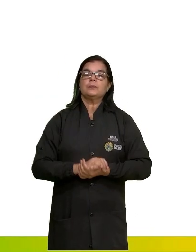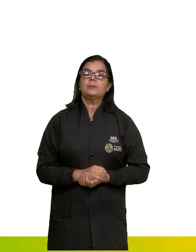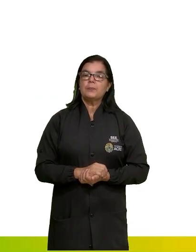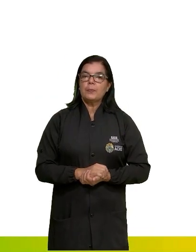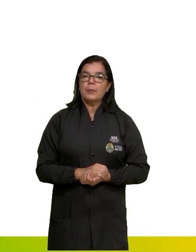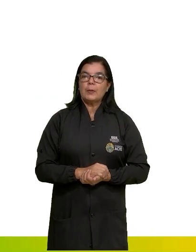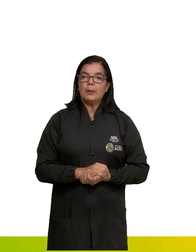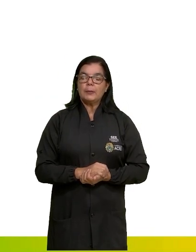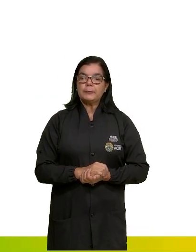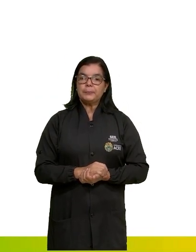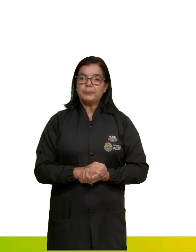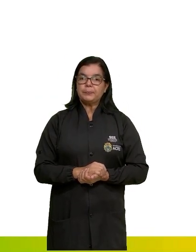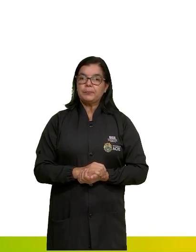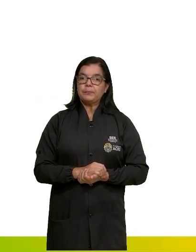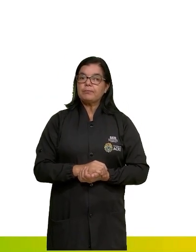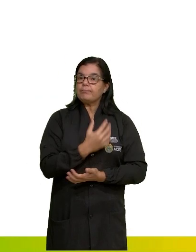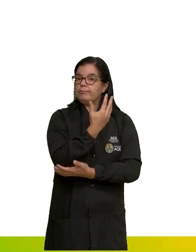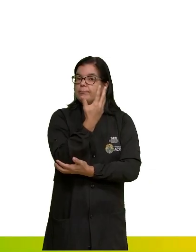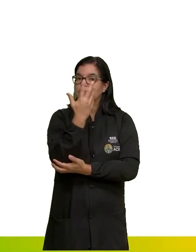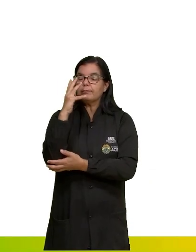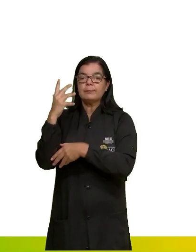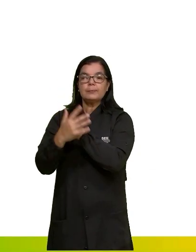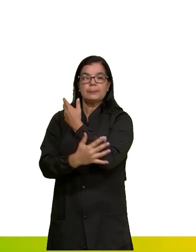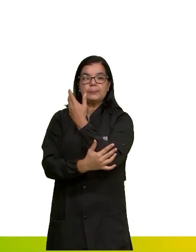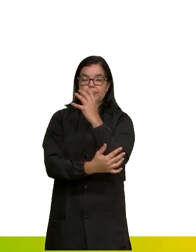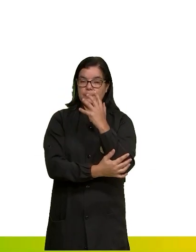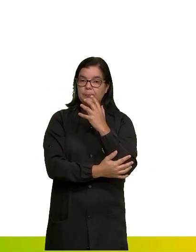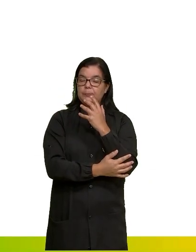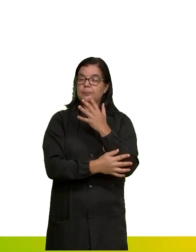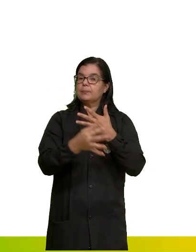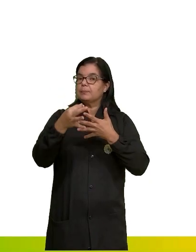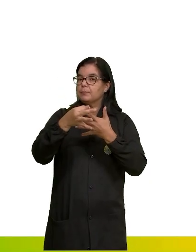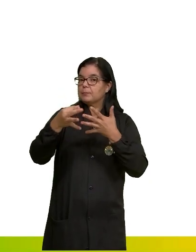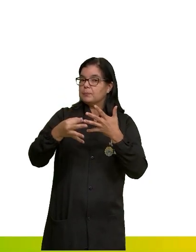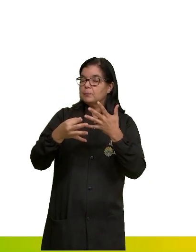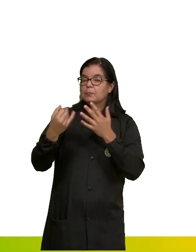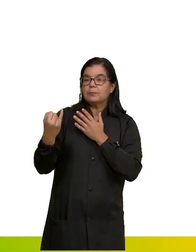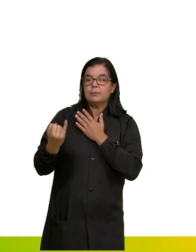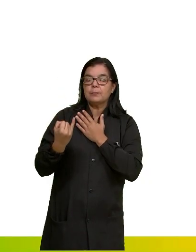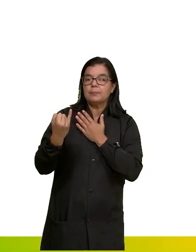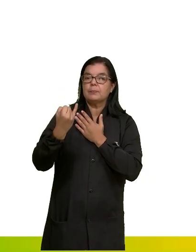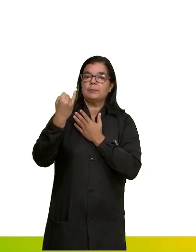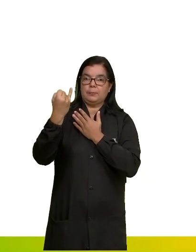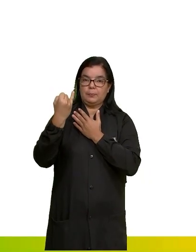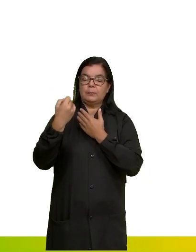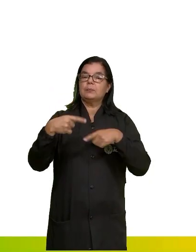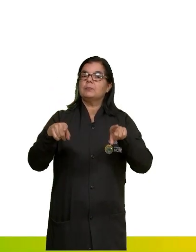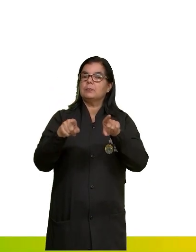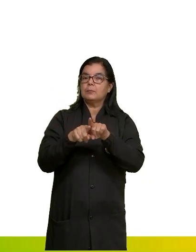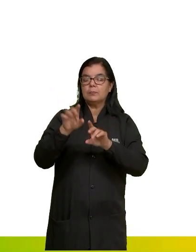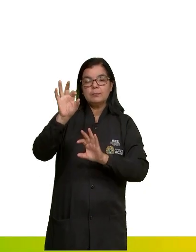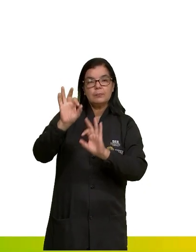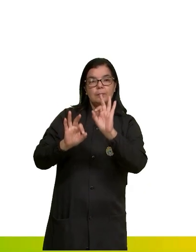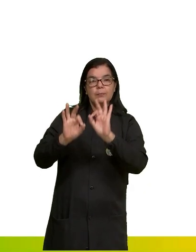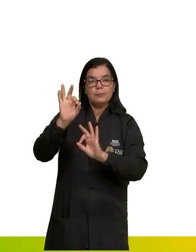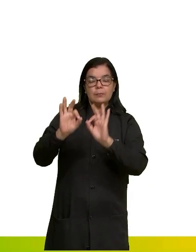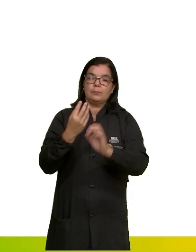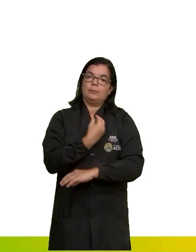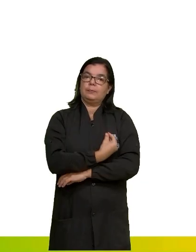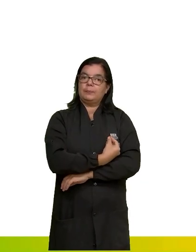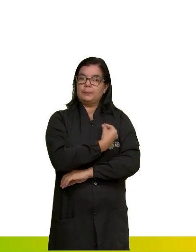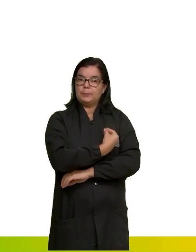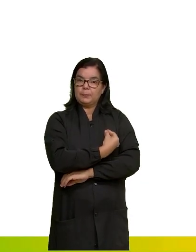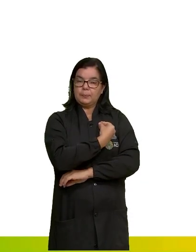Sócrates, a natureza era o elemento primordial que constituía a